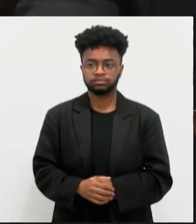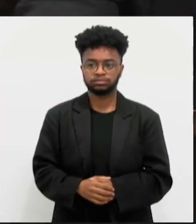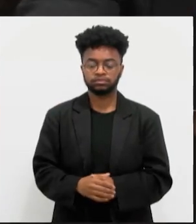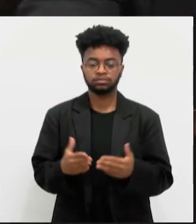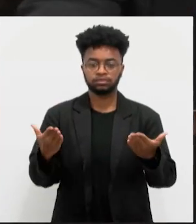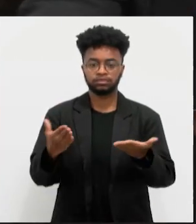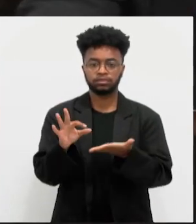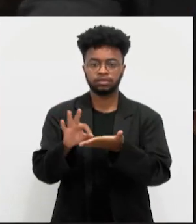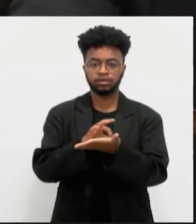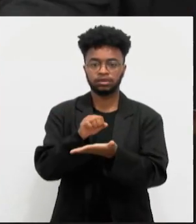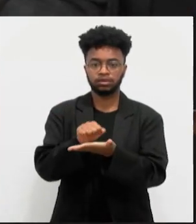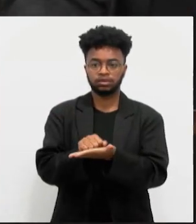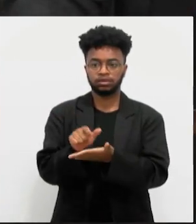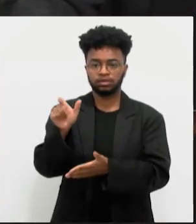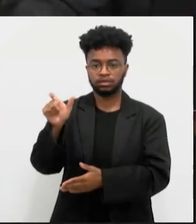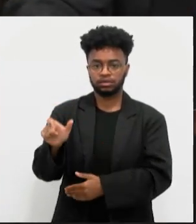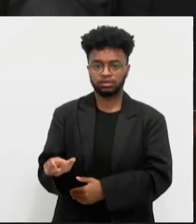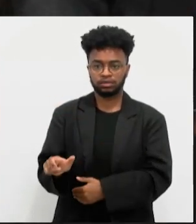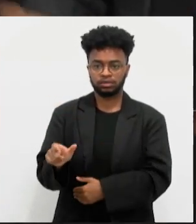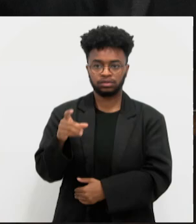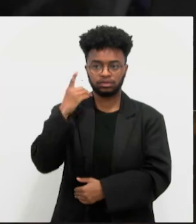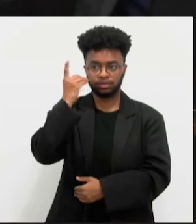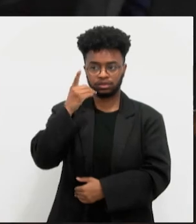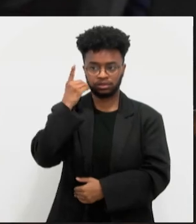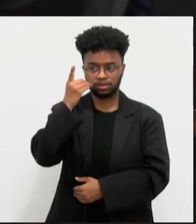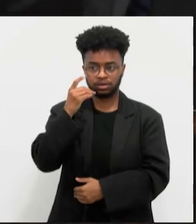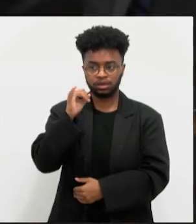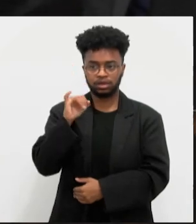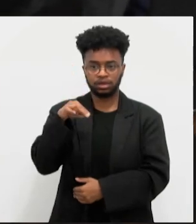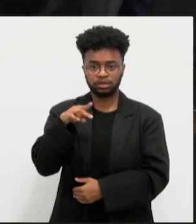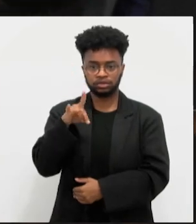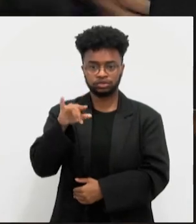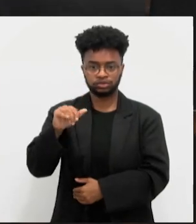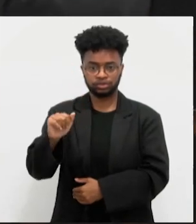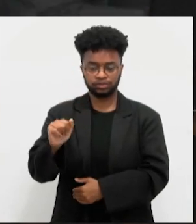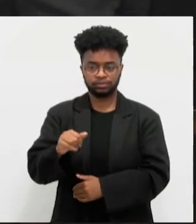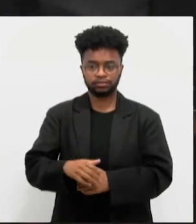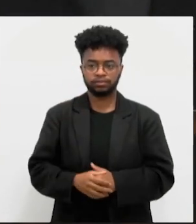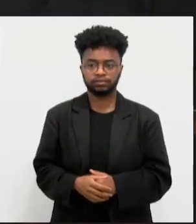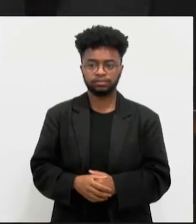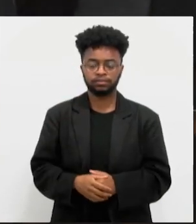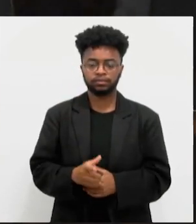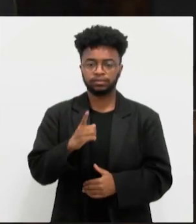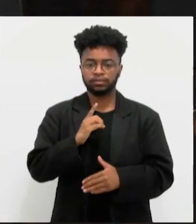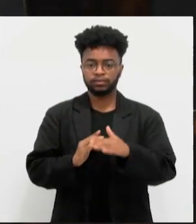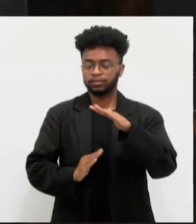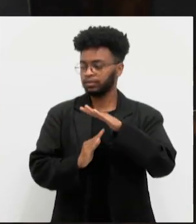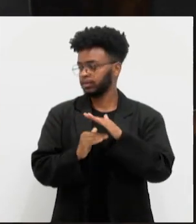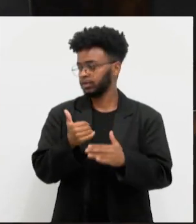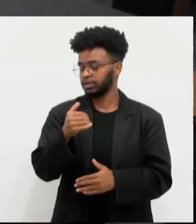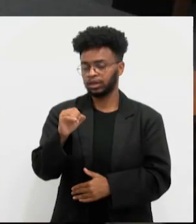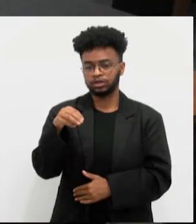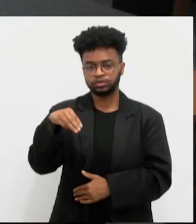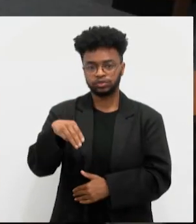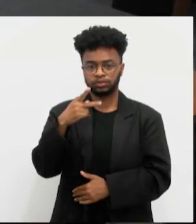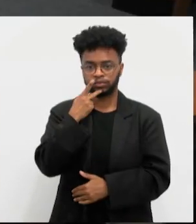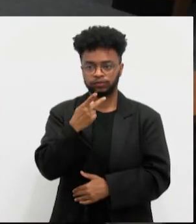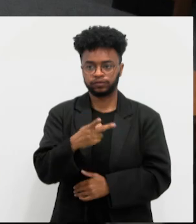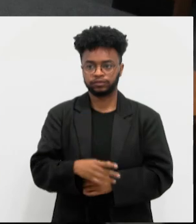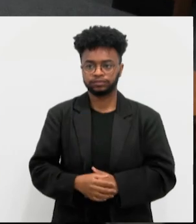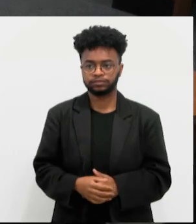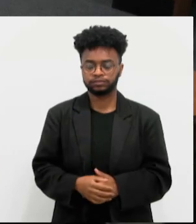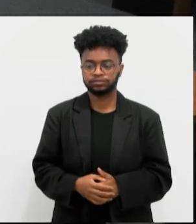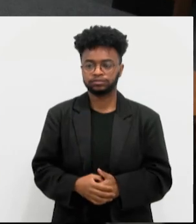Próximo orador inscrito é a nobre deputada Índia Armelau, que dispõe de 10 minutos.